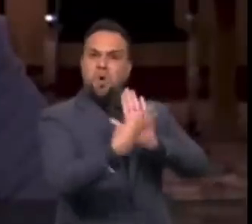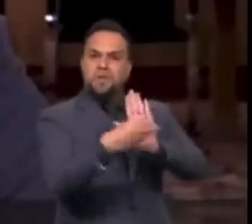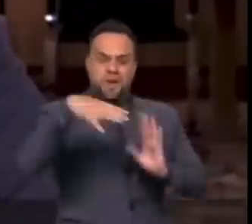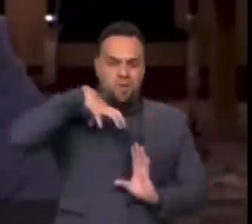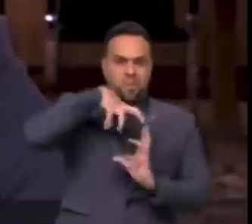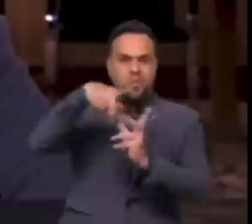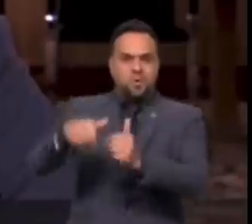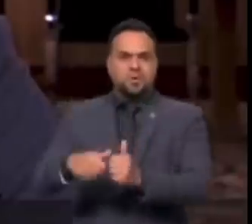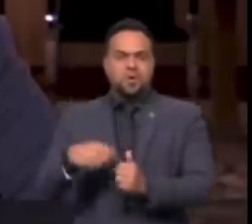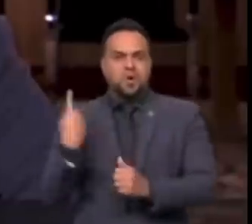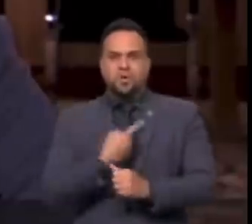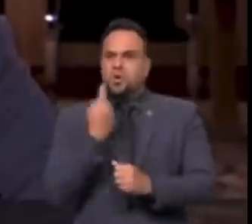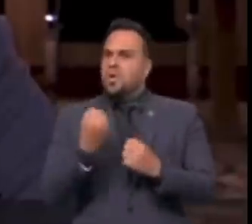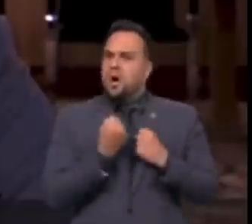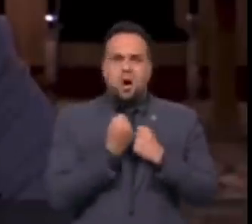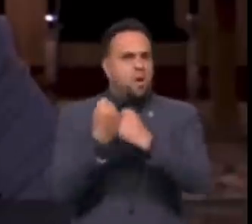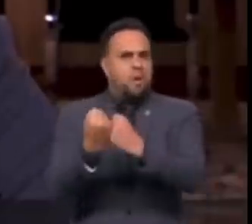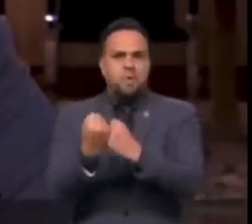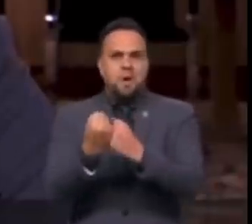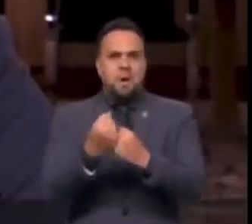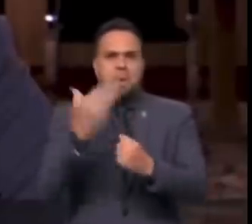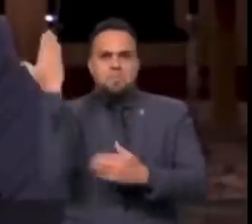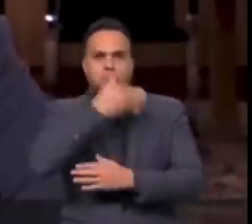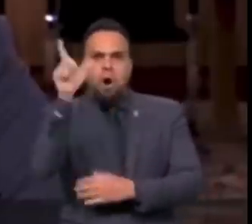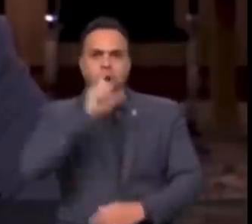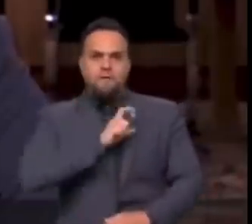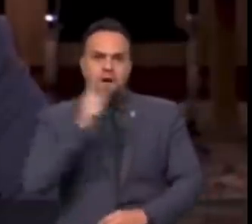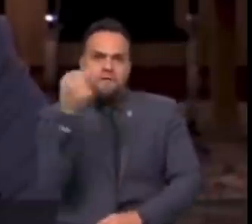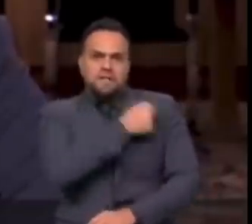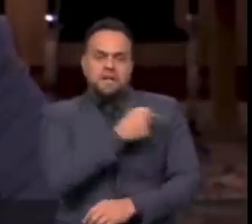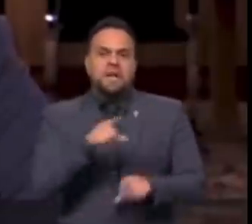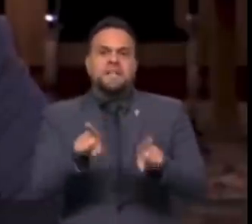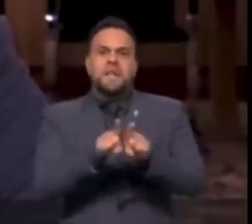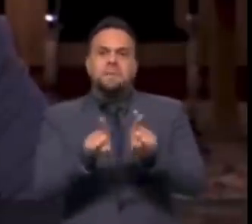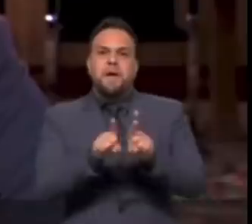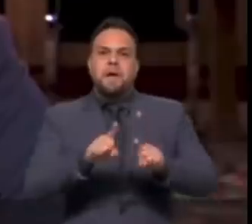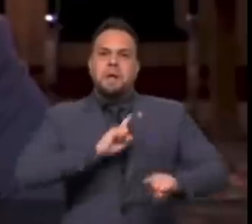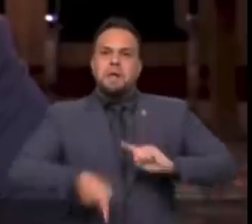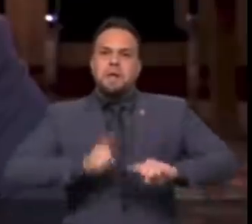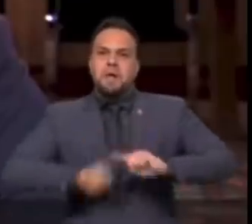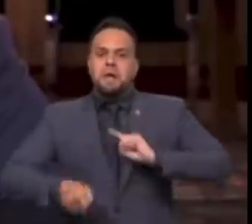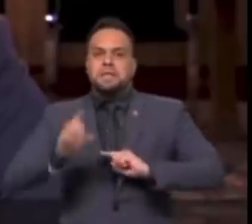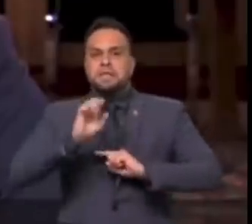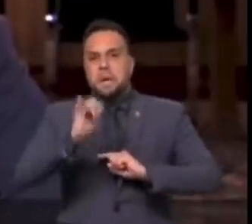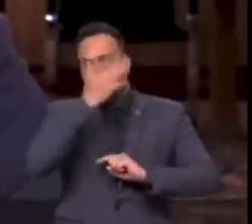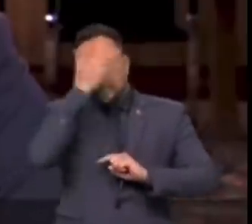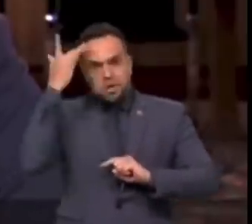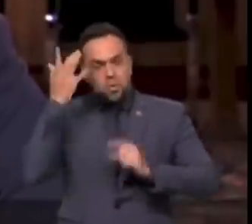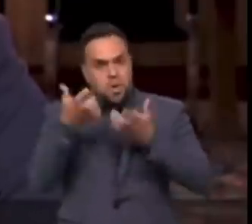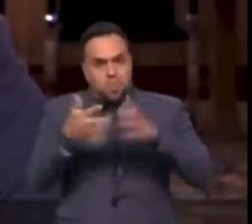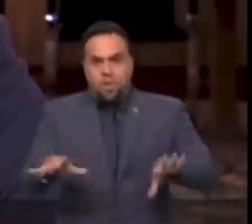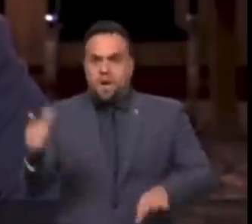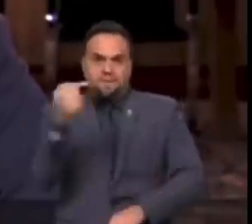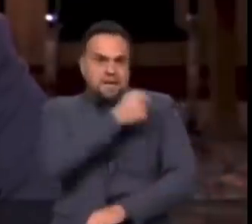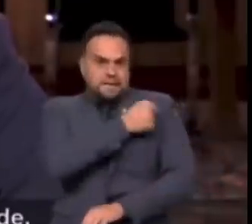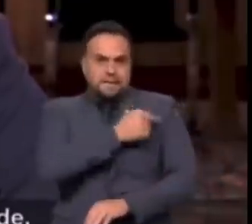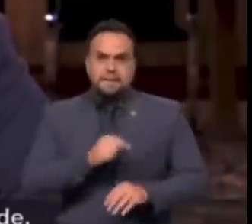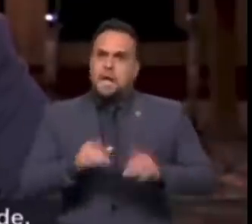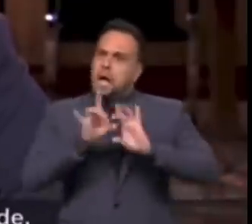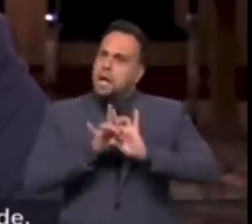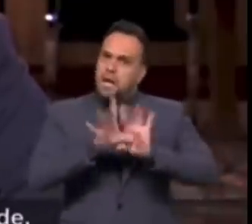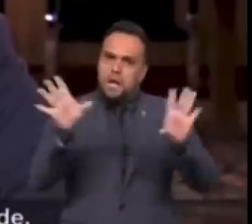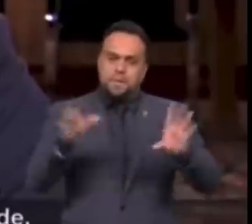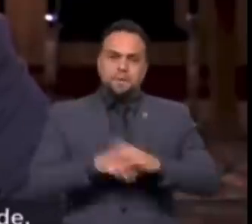não apoiamos o passaporte vacinal nem qualquer restrição aqueles que não desejam se vacinar